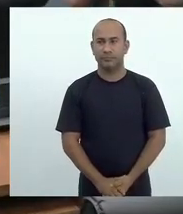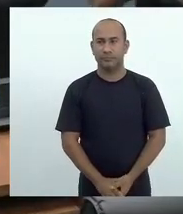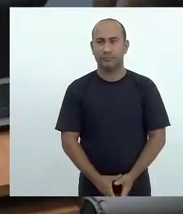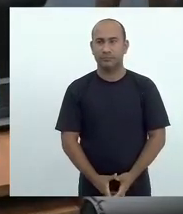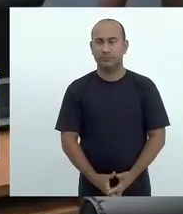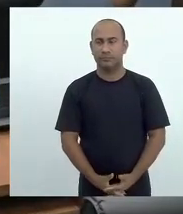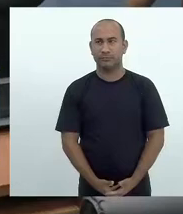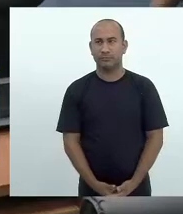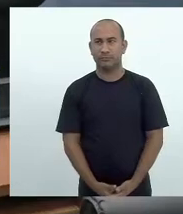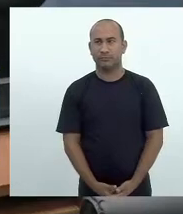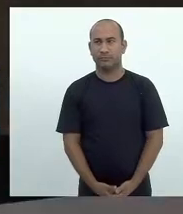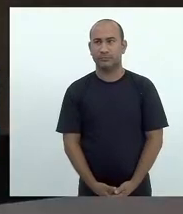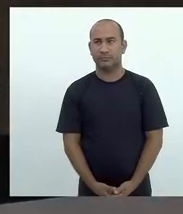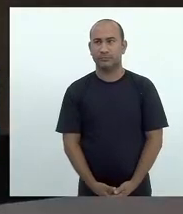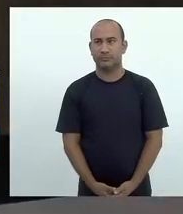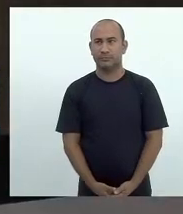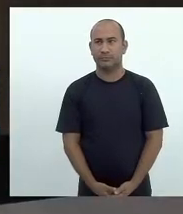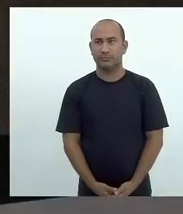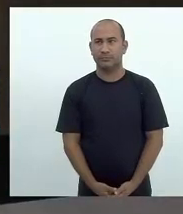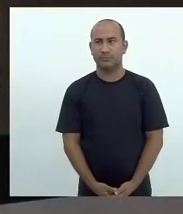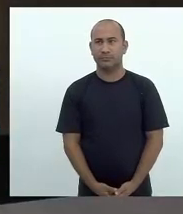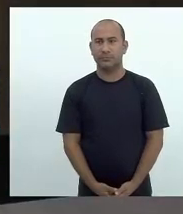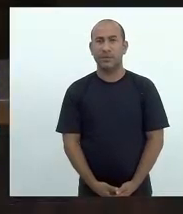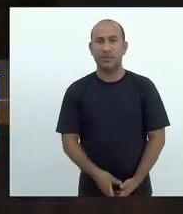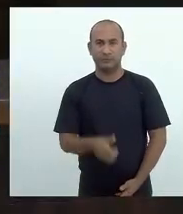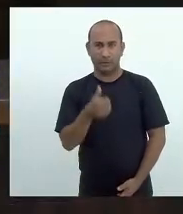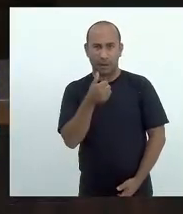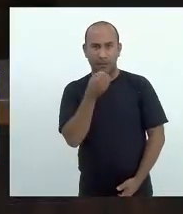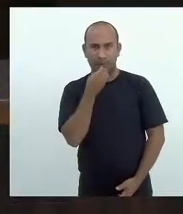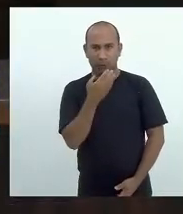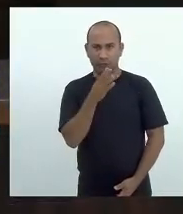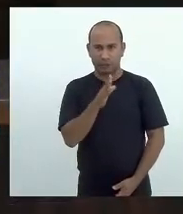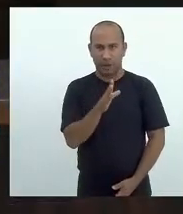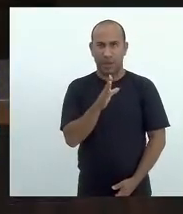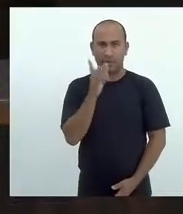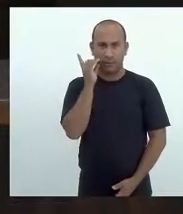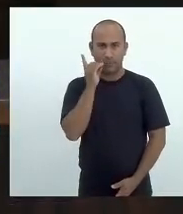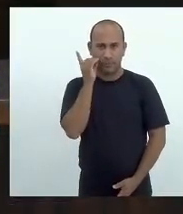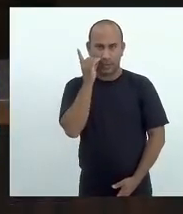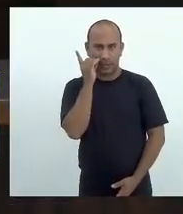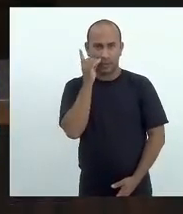Resolveu, escritor. Está funcionando, deputado Luiz Paulo?